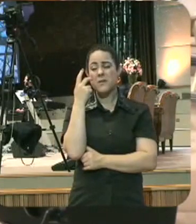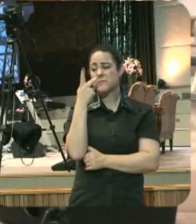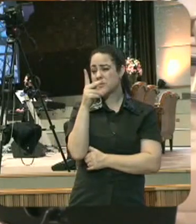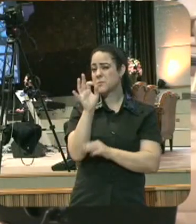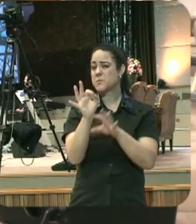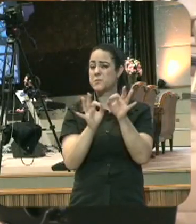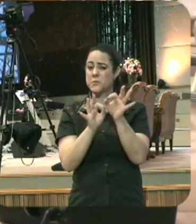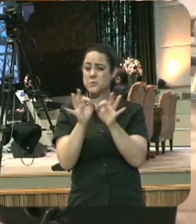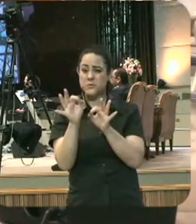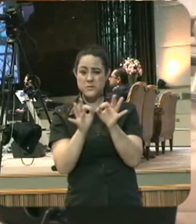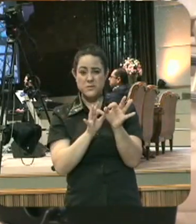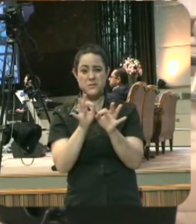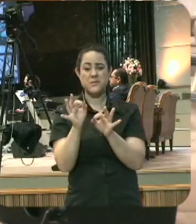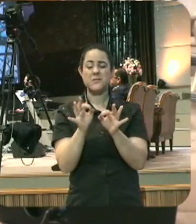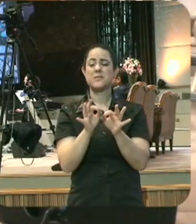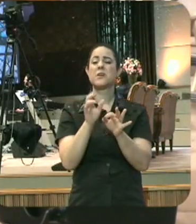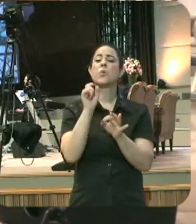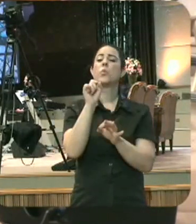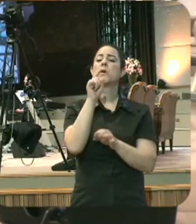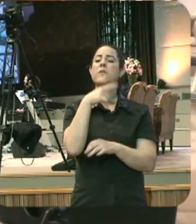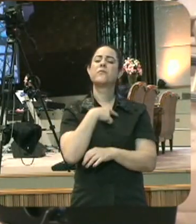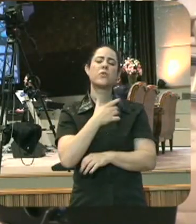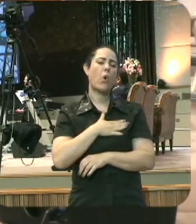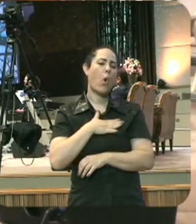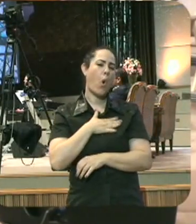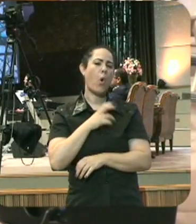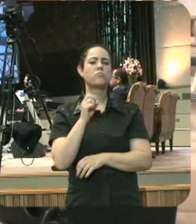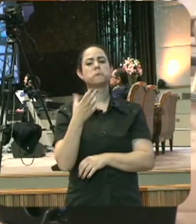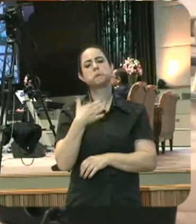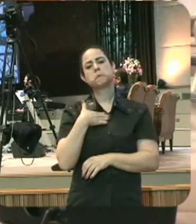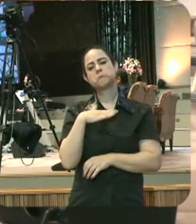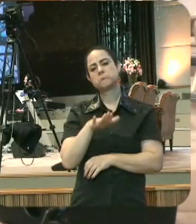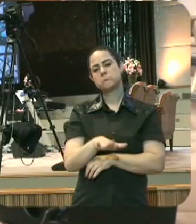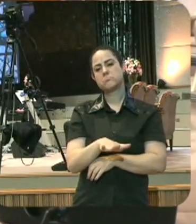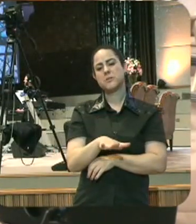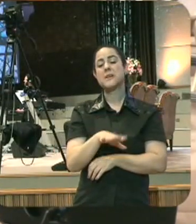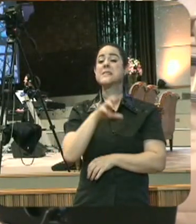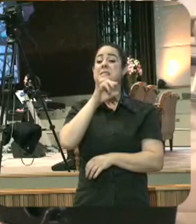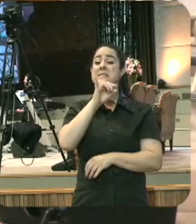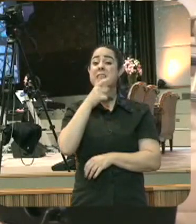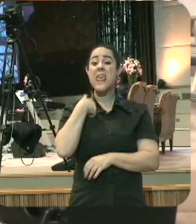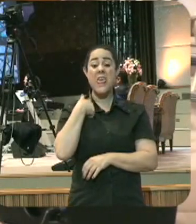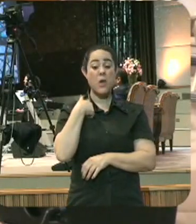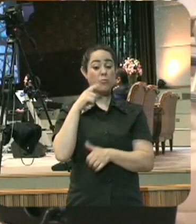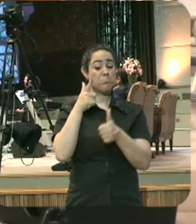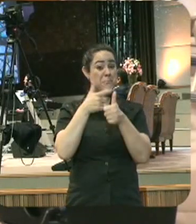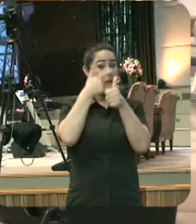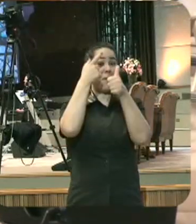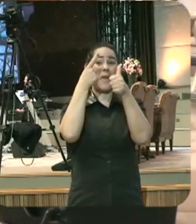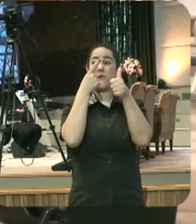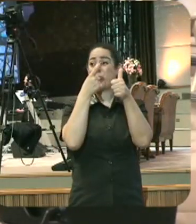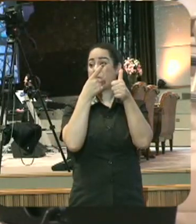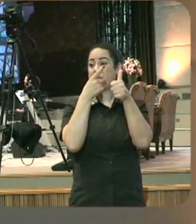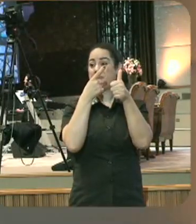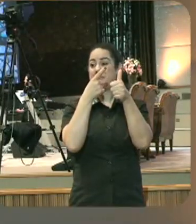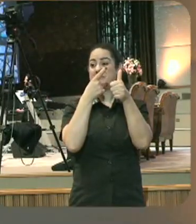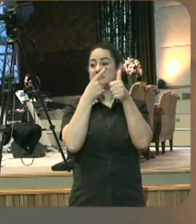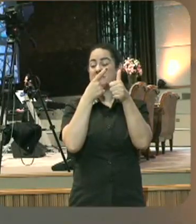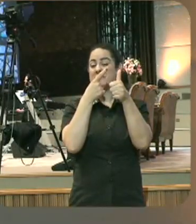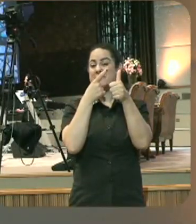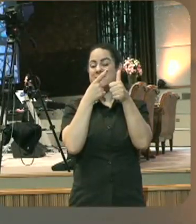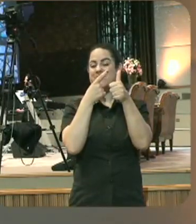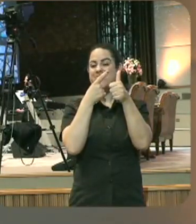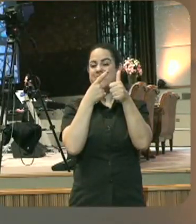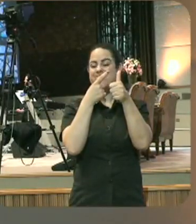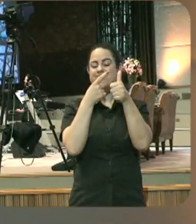seus projetos, daquilo que você gosta ou não gosta, se eu não for o primeiro na tua